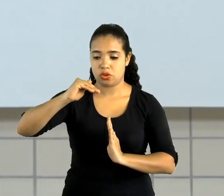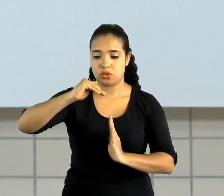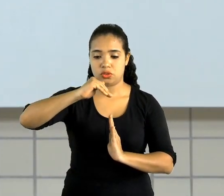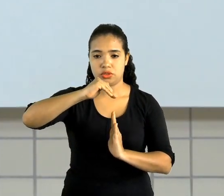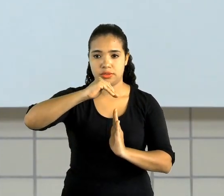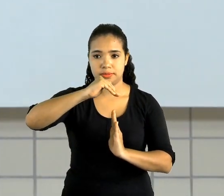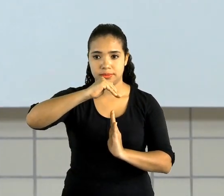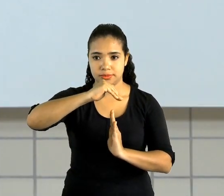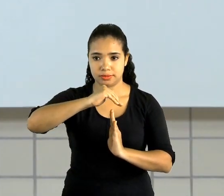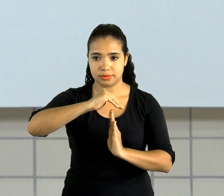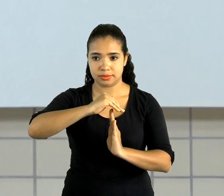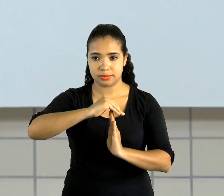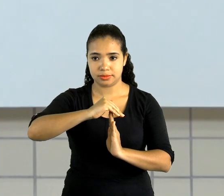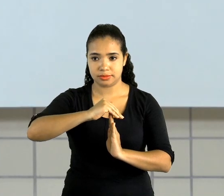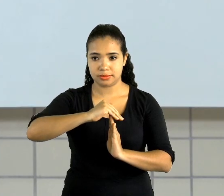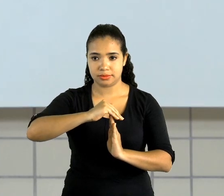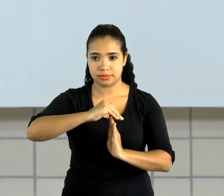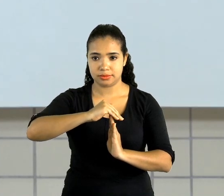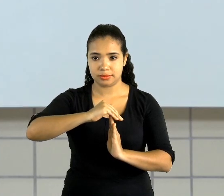Ó.